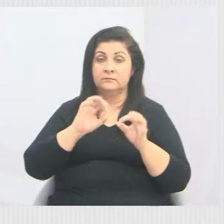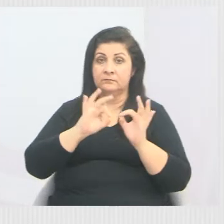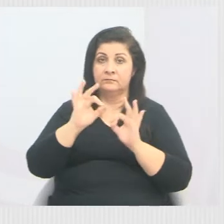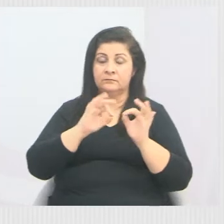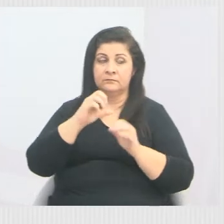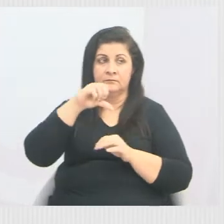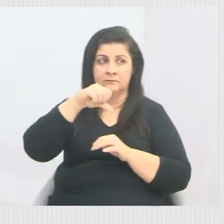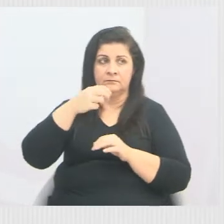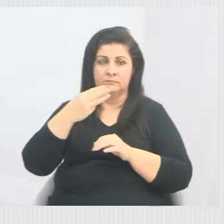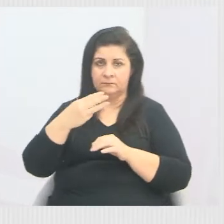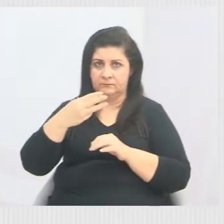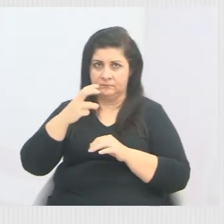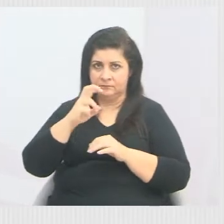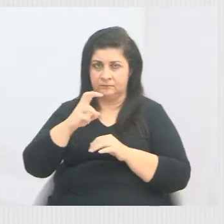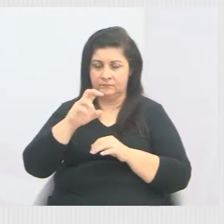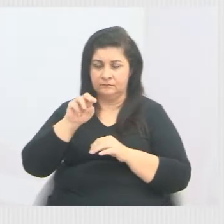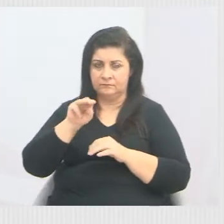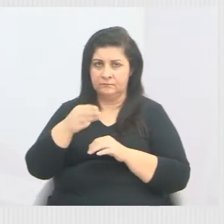30.863.000,